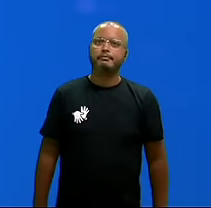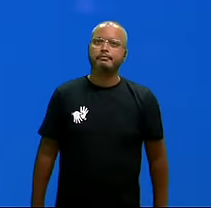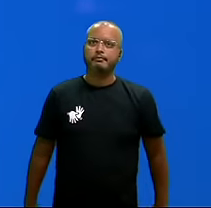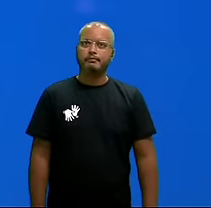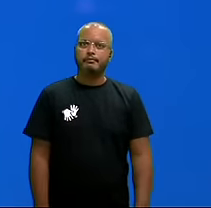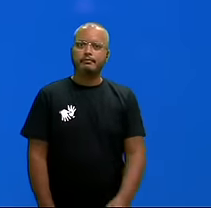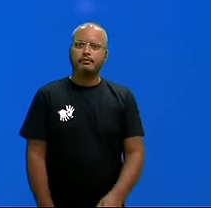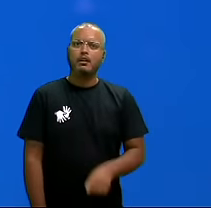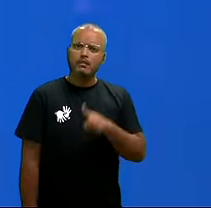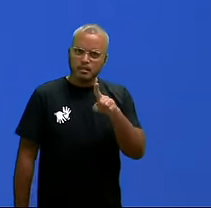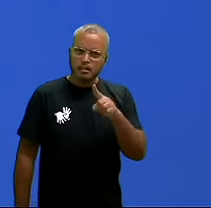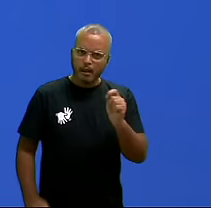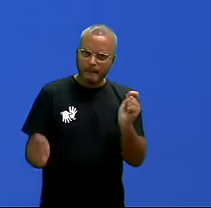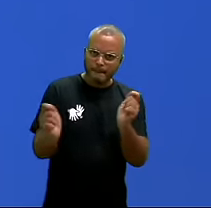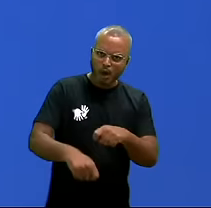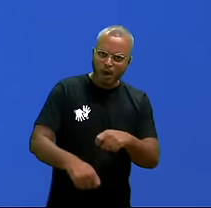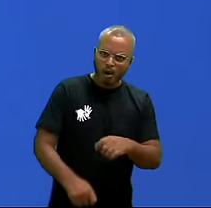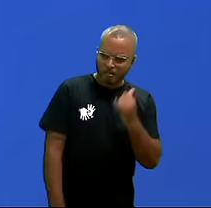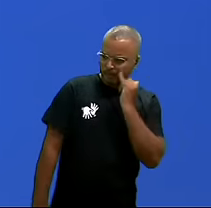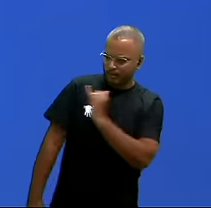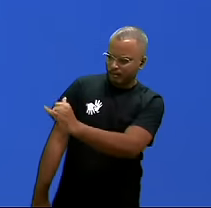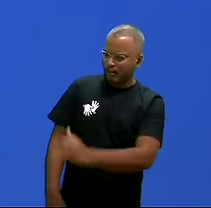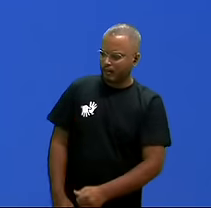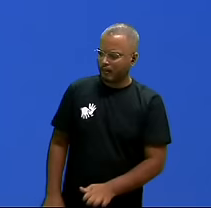Será que você pode dizer isso para o teu vizinho? Levanta!